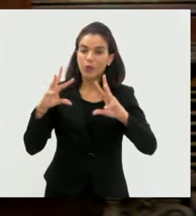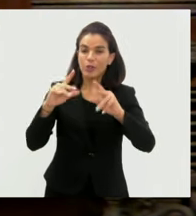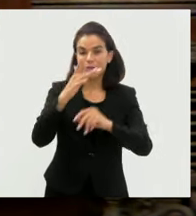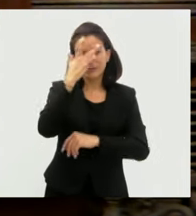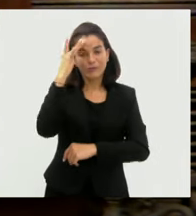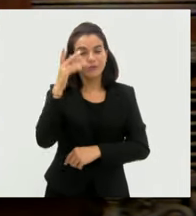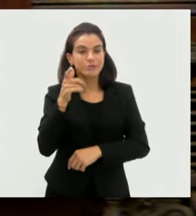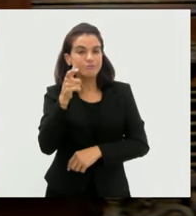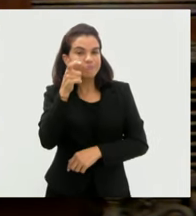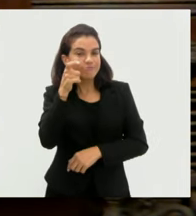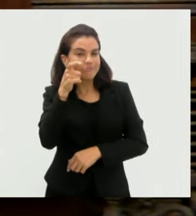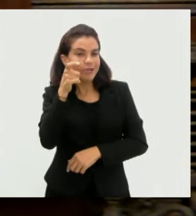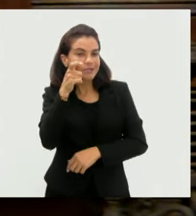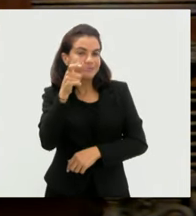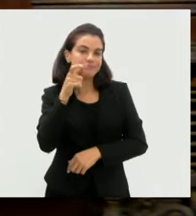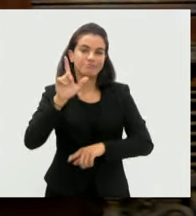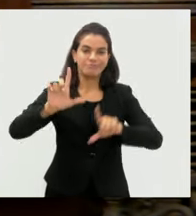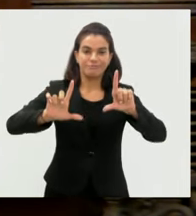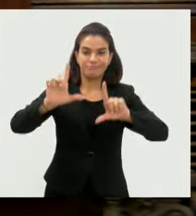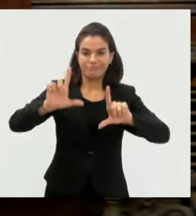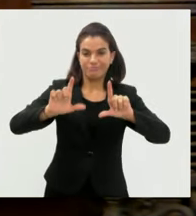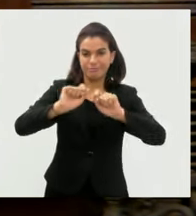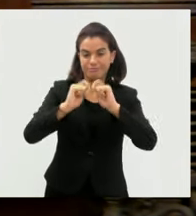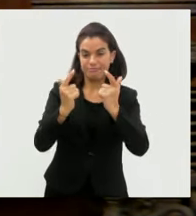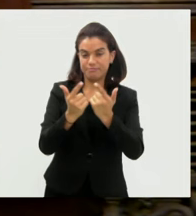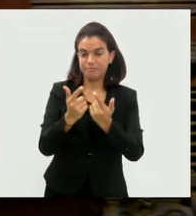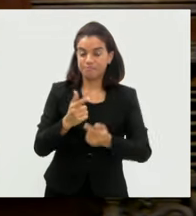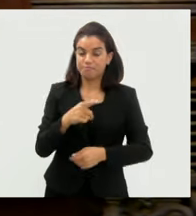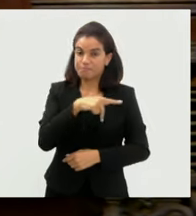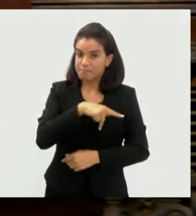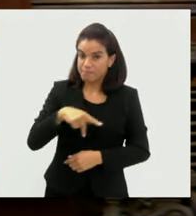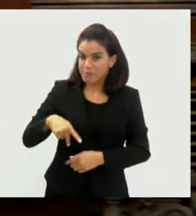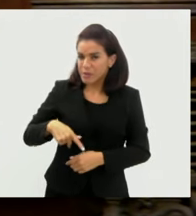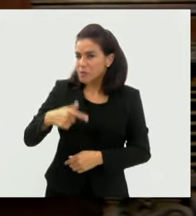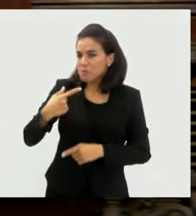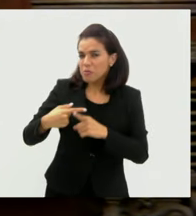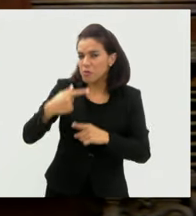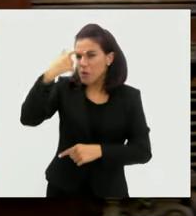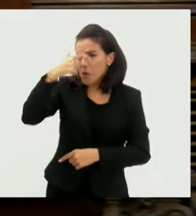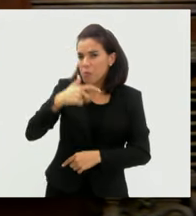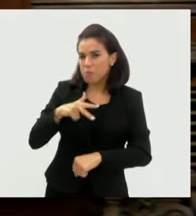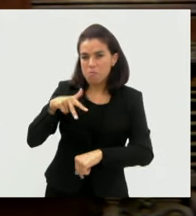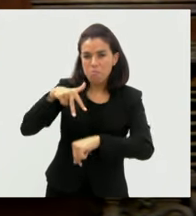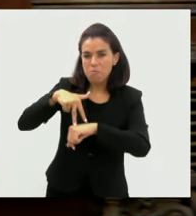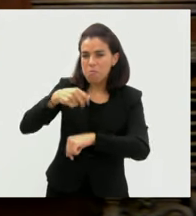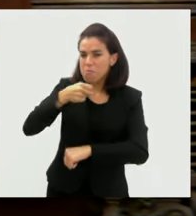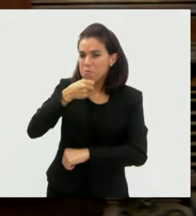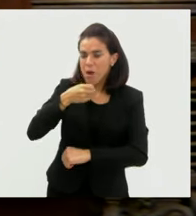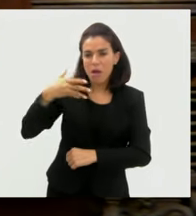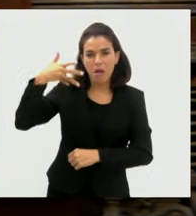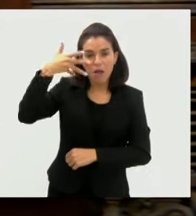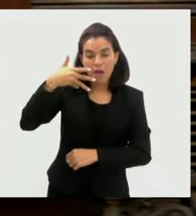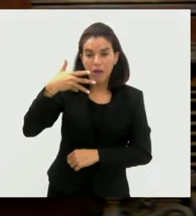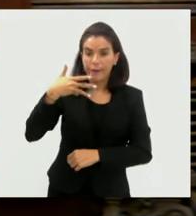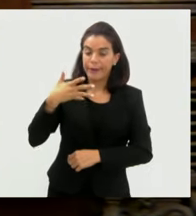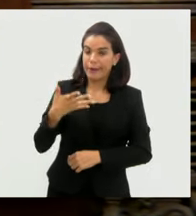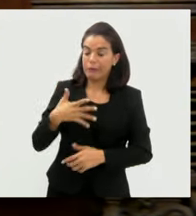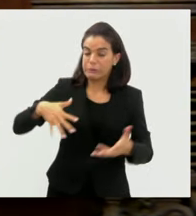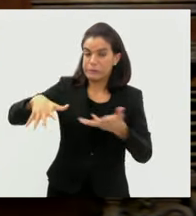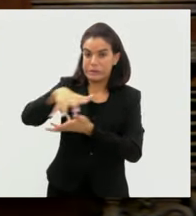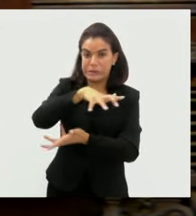Alerj. Presidente, o que me traz essa tribuna é mais um escândalo de